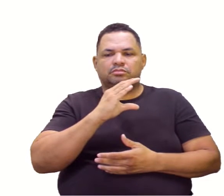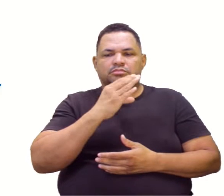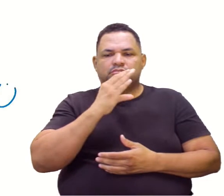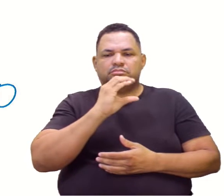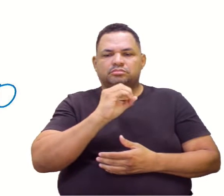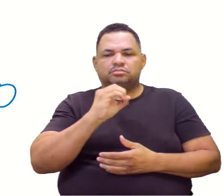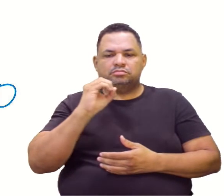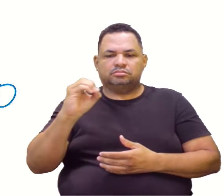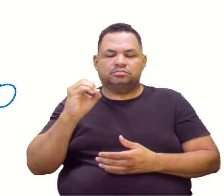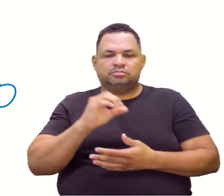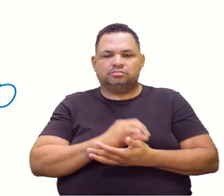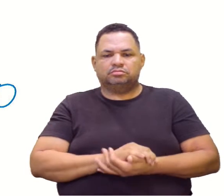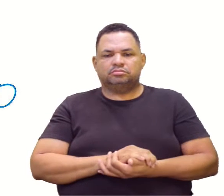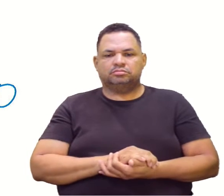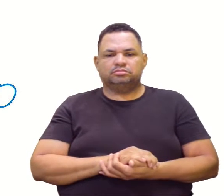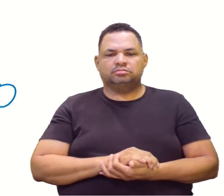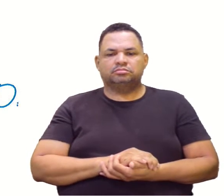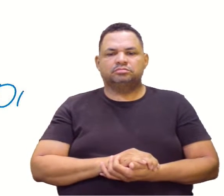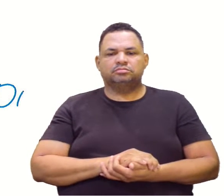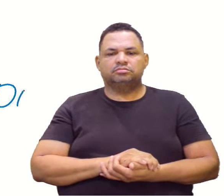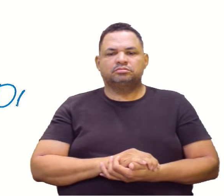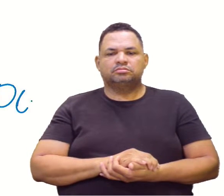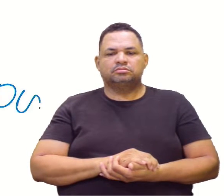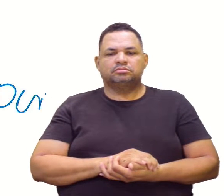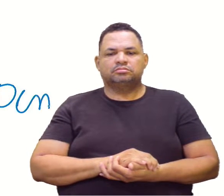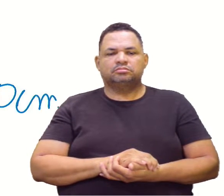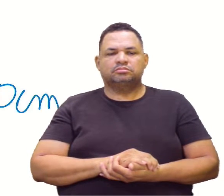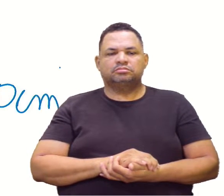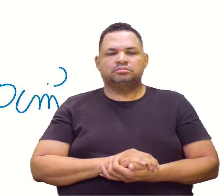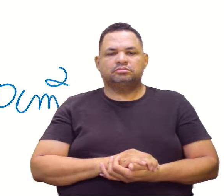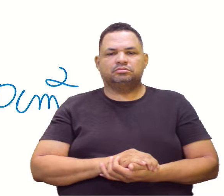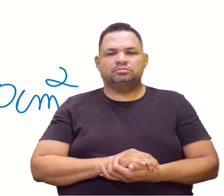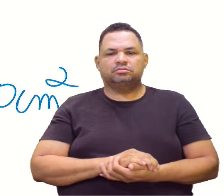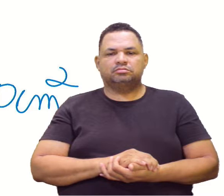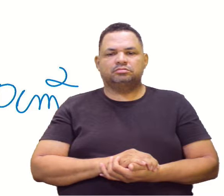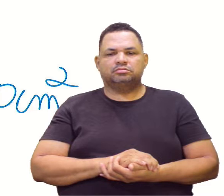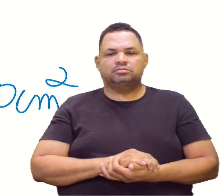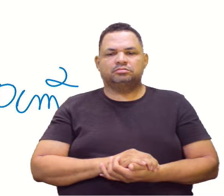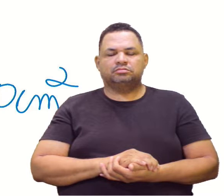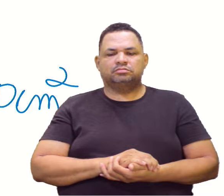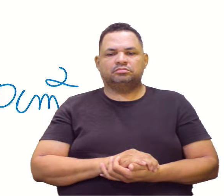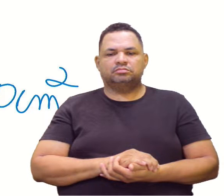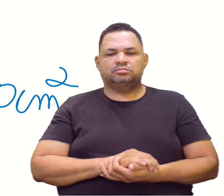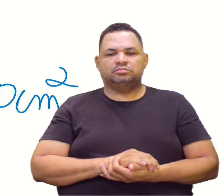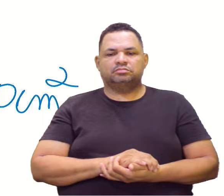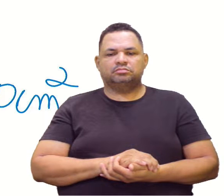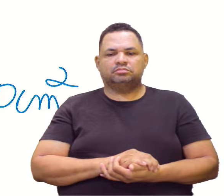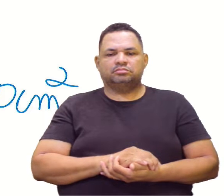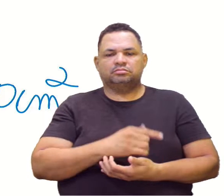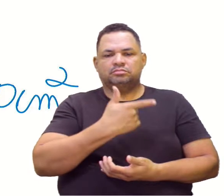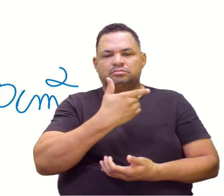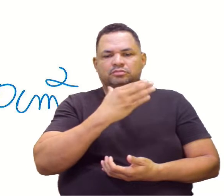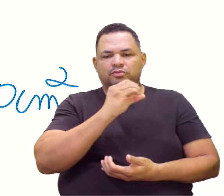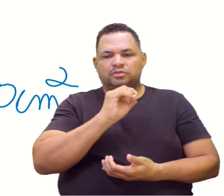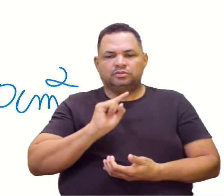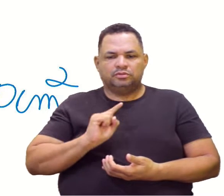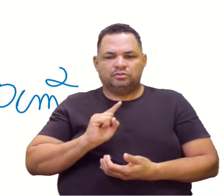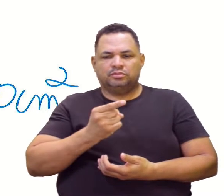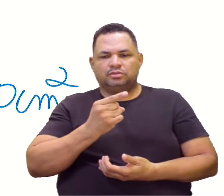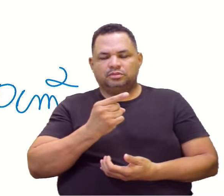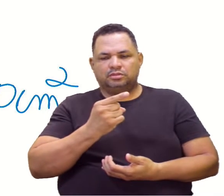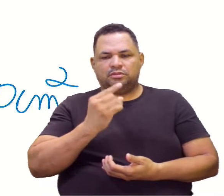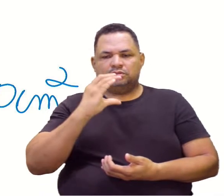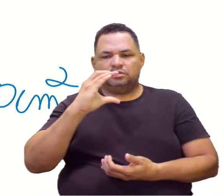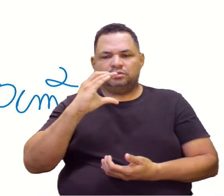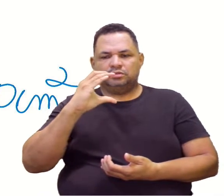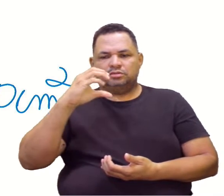mais. Verdade. 2 de um e 2 de outro. Então, 200 mil centímetros quadrados. Quadrados, área. Isso.